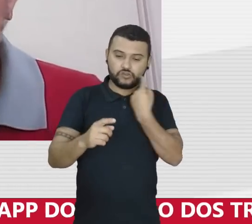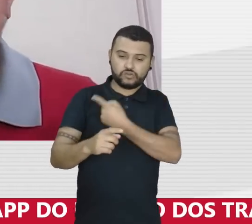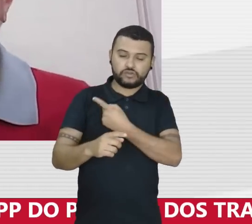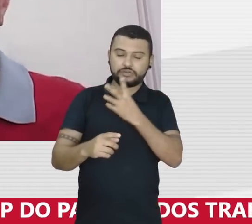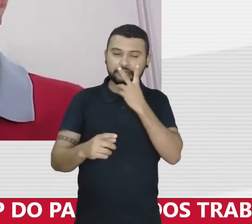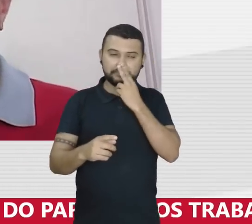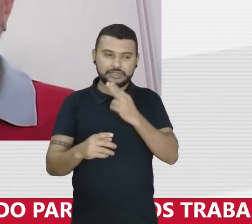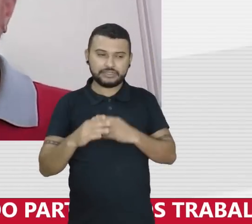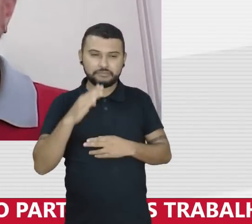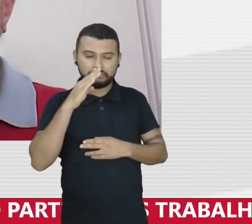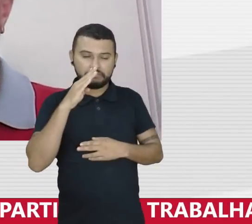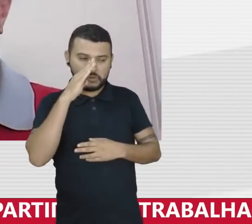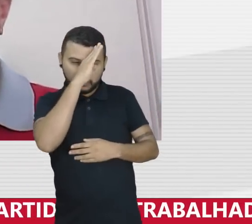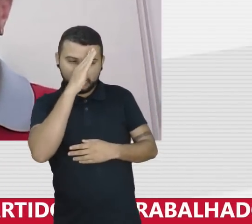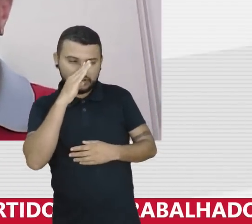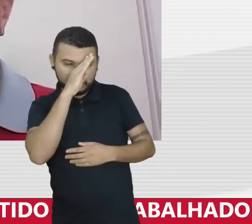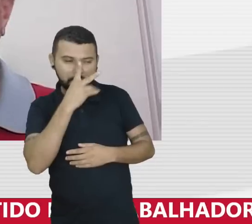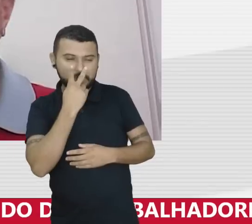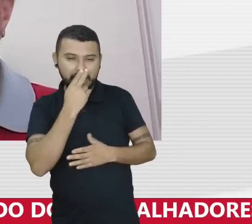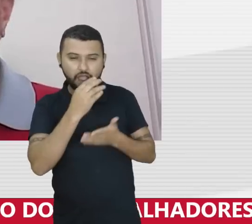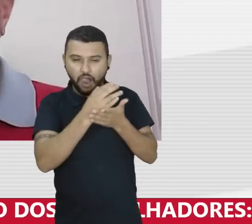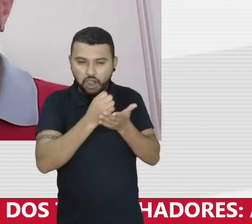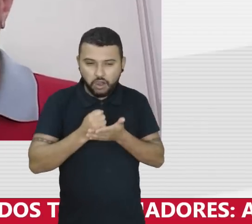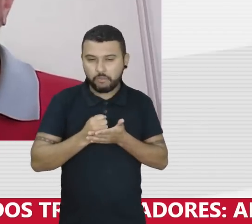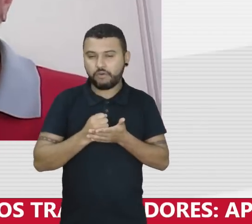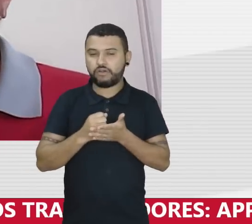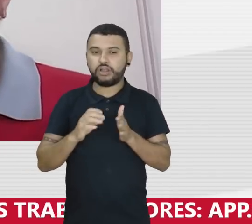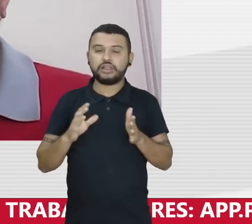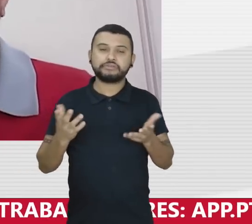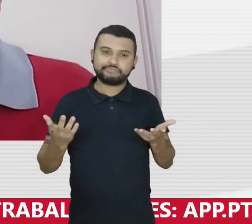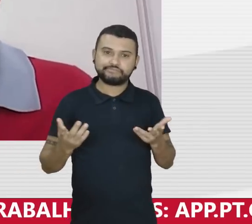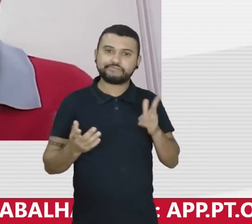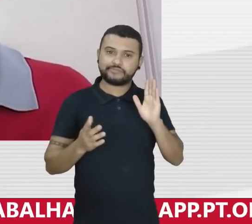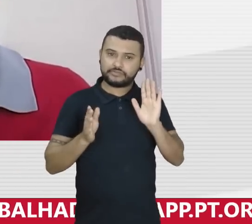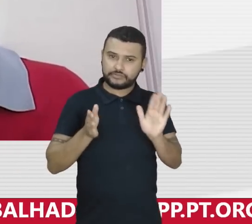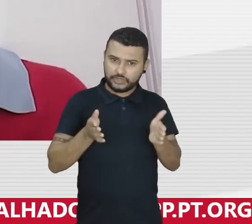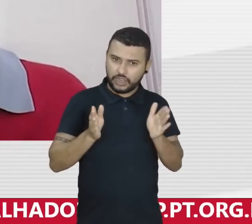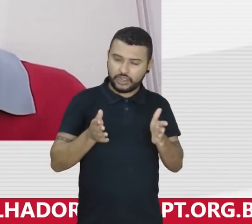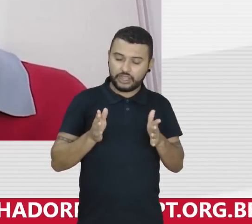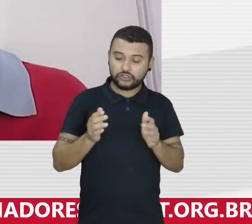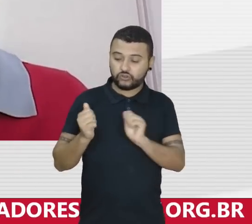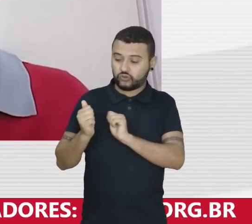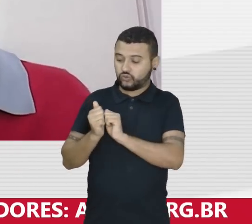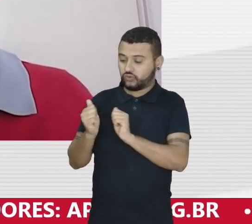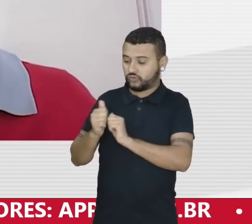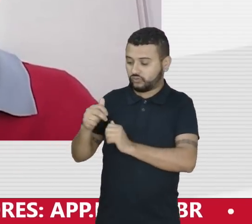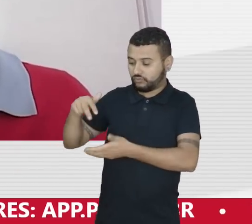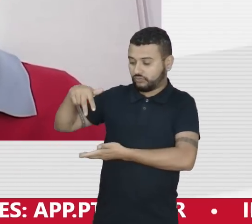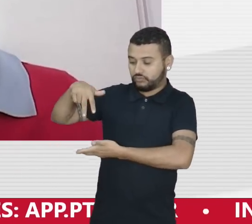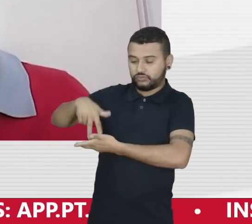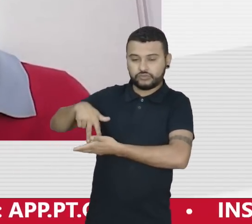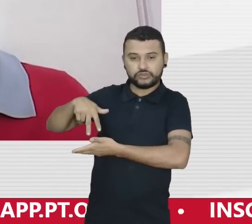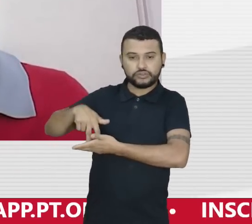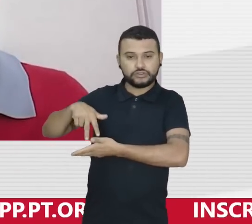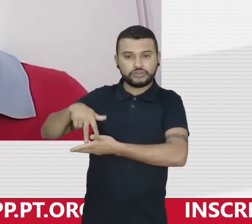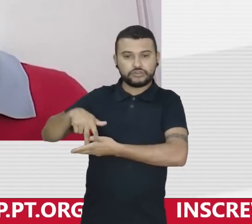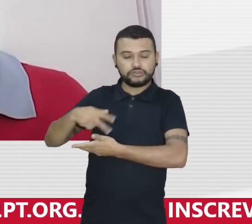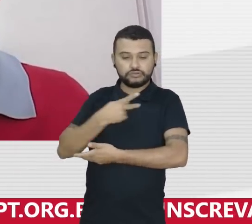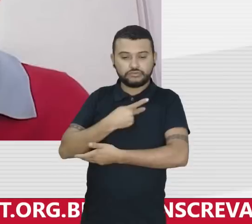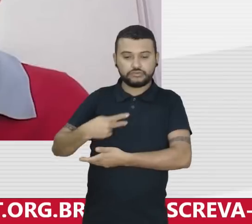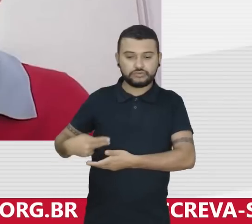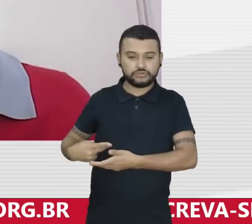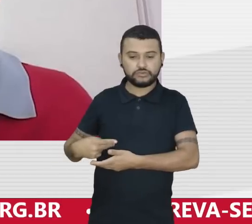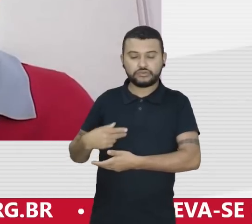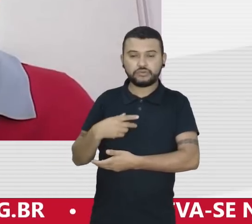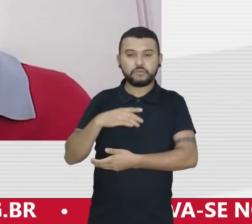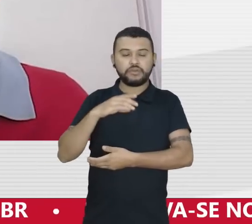ato golpista, eu não sei, Paulo, o que é um ato golpista. Ele colocou ao lado dele, para isolá-lo do presidente de Portugal,